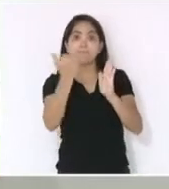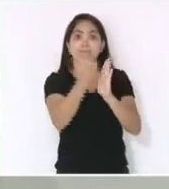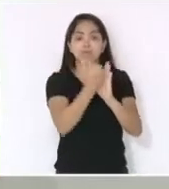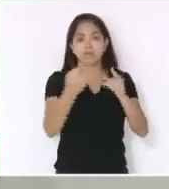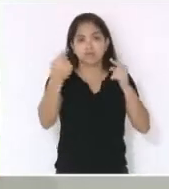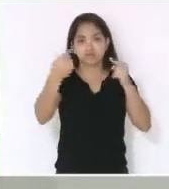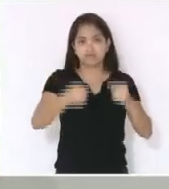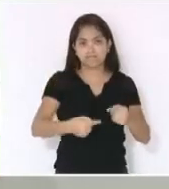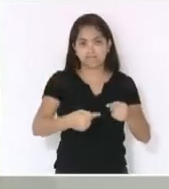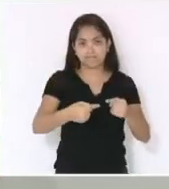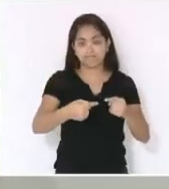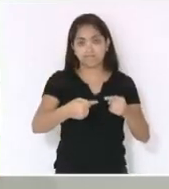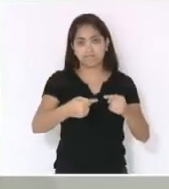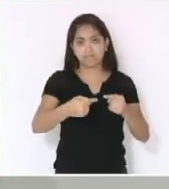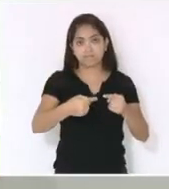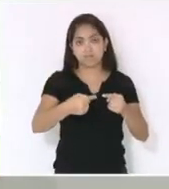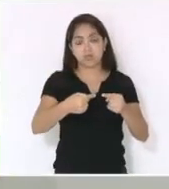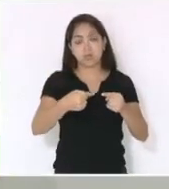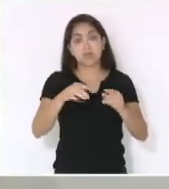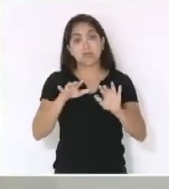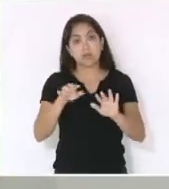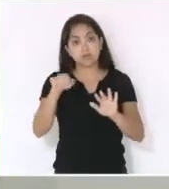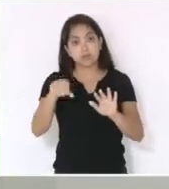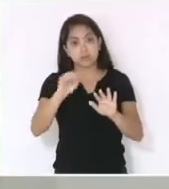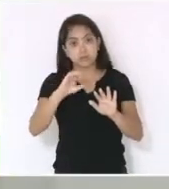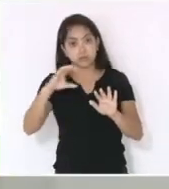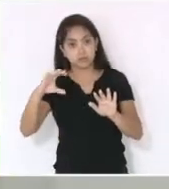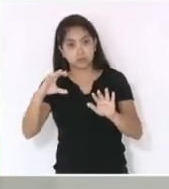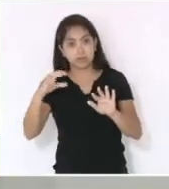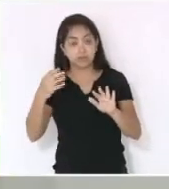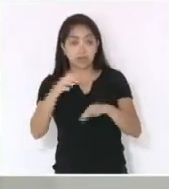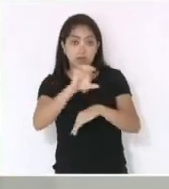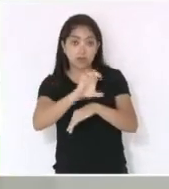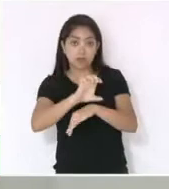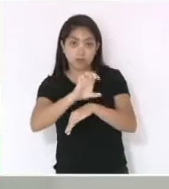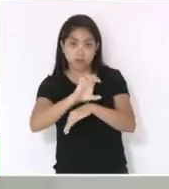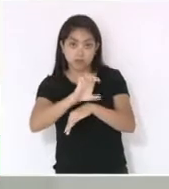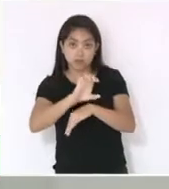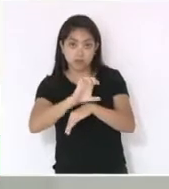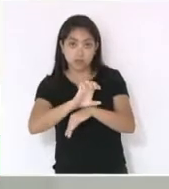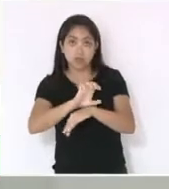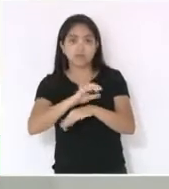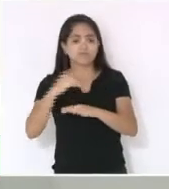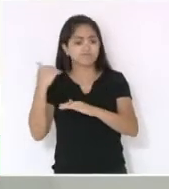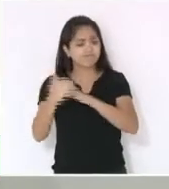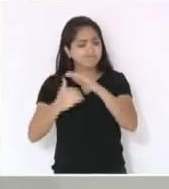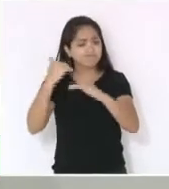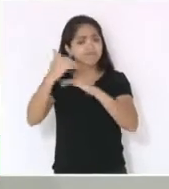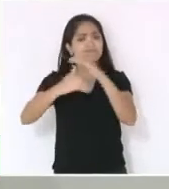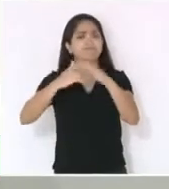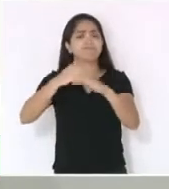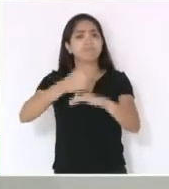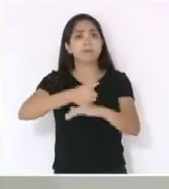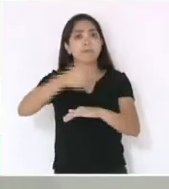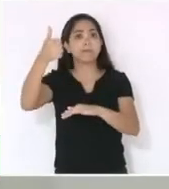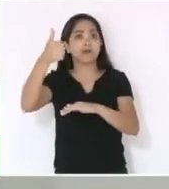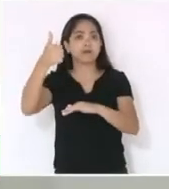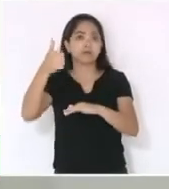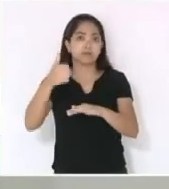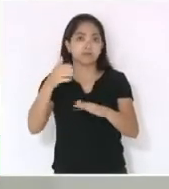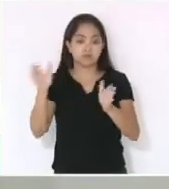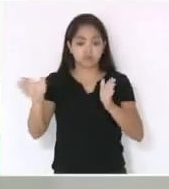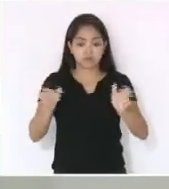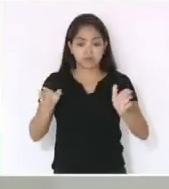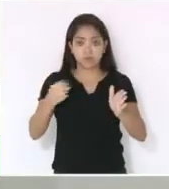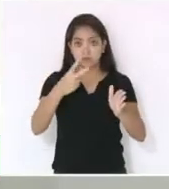competitividade. Enquanto Santa Catarina é o Estado brasileiro que mais cresceu no ano de 2017, um